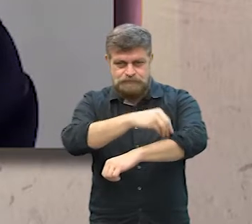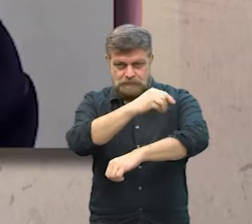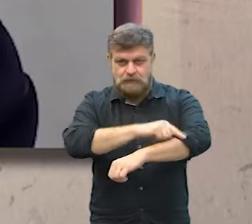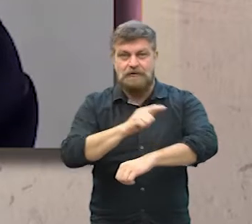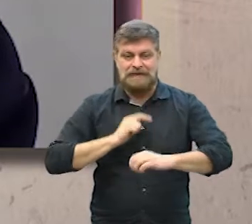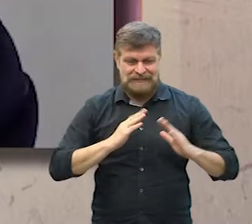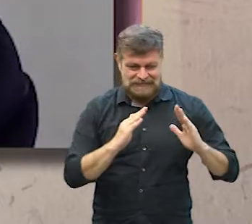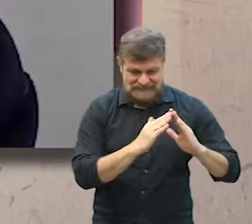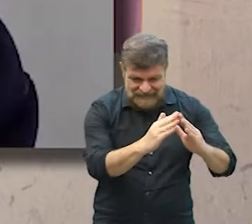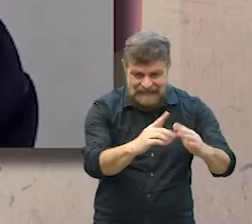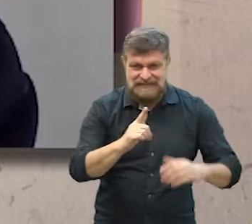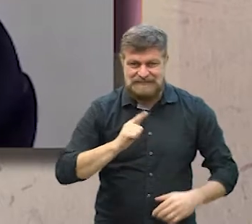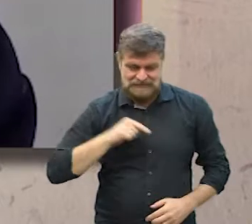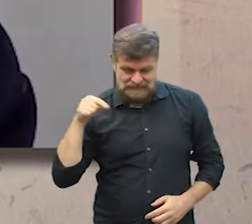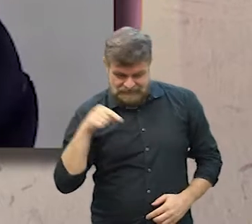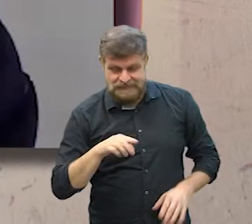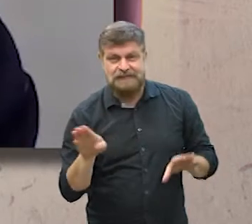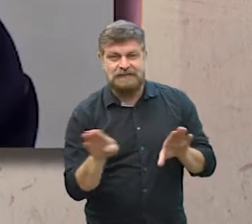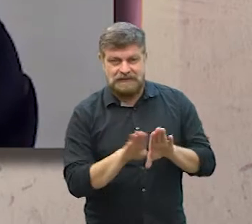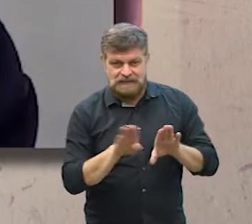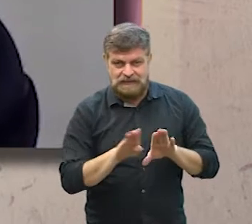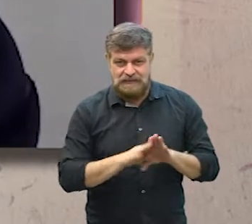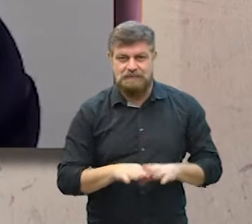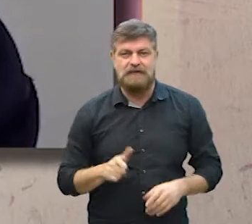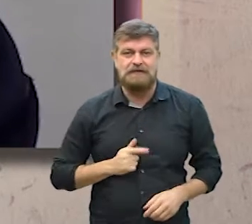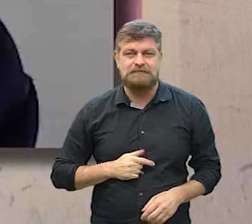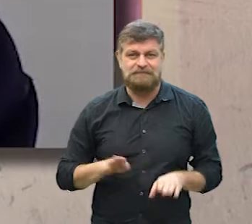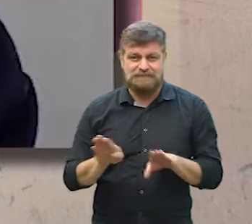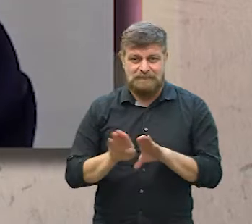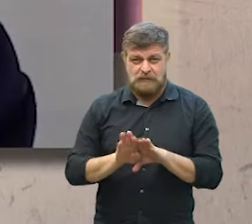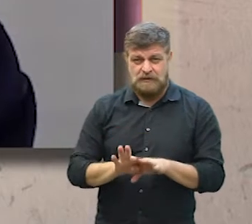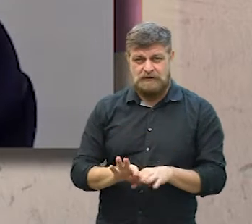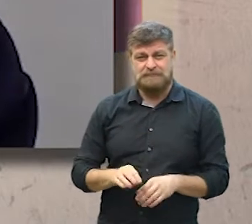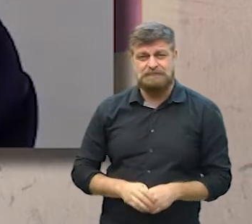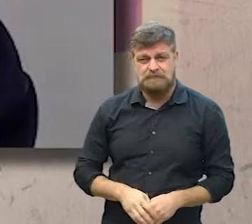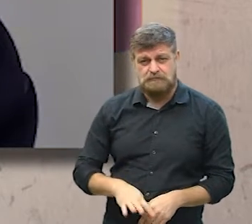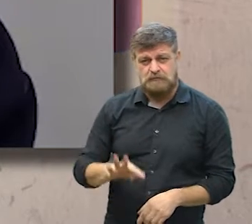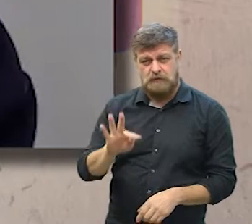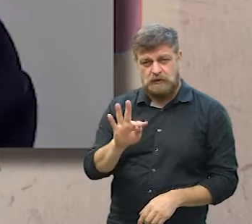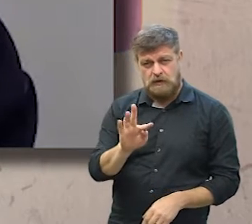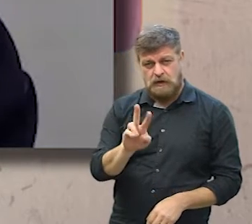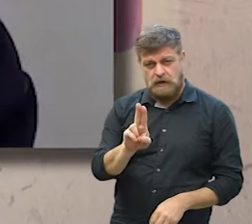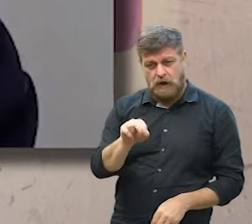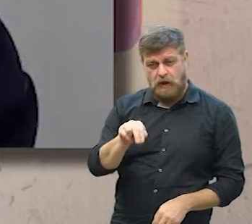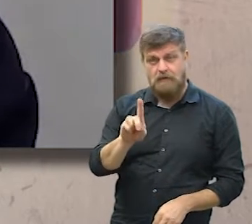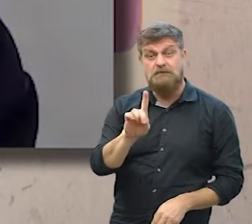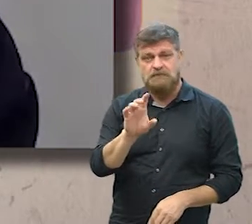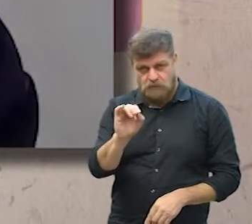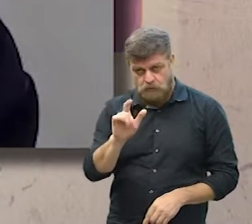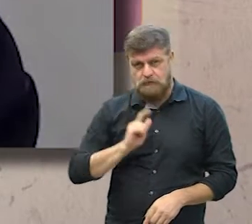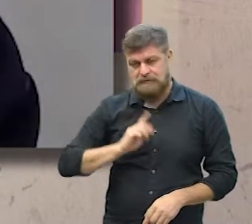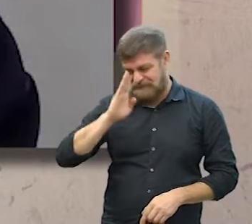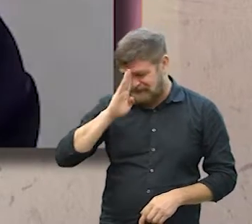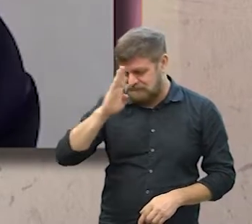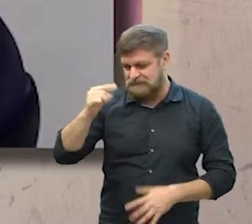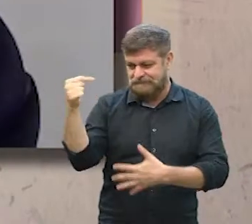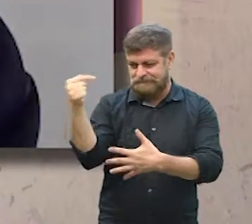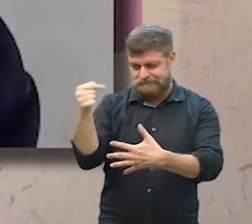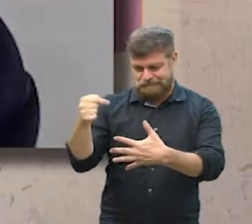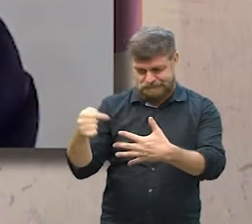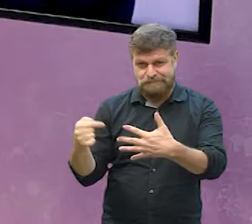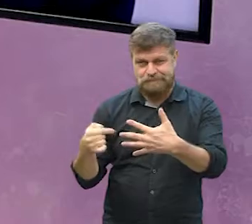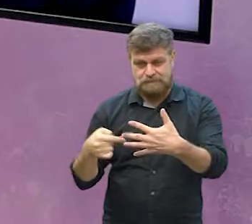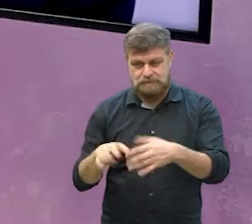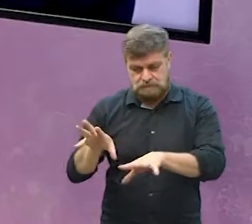nos domicílios do Brasil, também são fatores importantes, assim como o mofo, que é o fungo, são os principais fatores, aí, agentes do